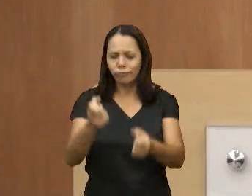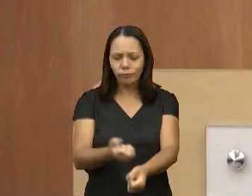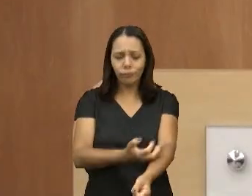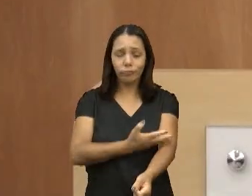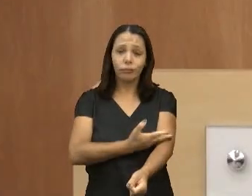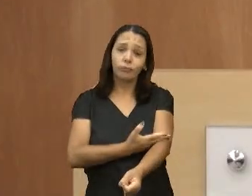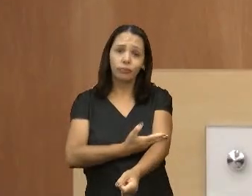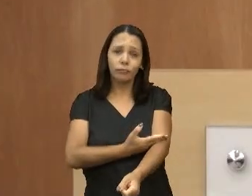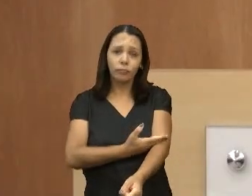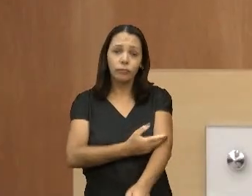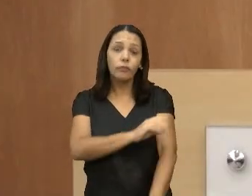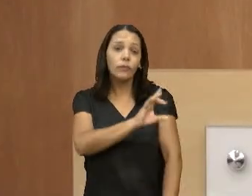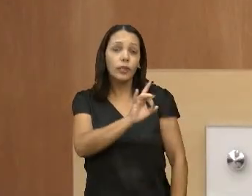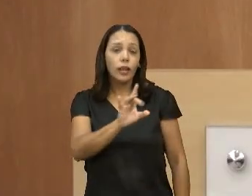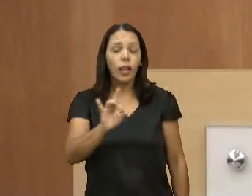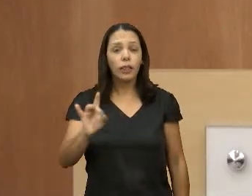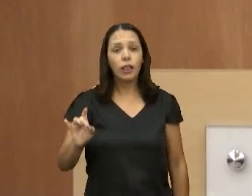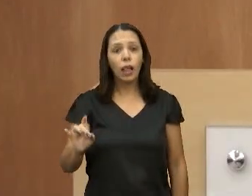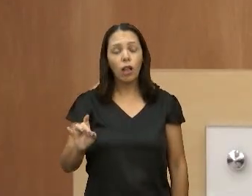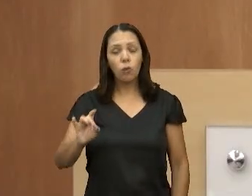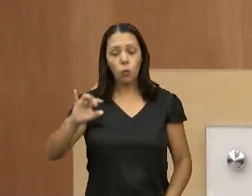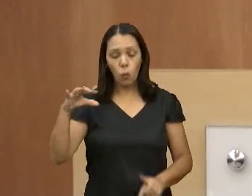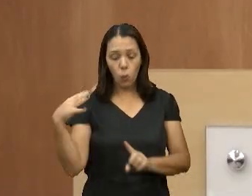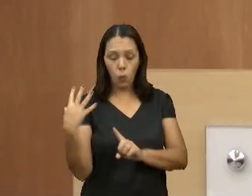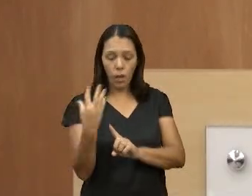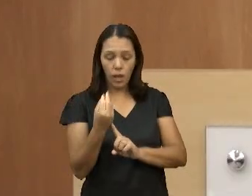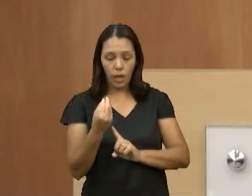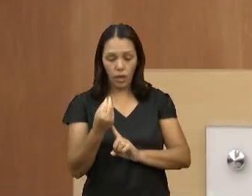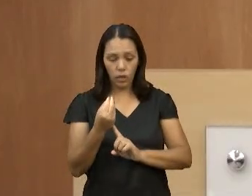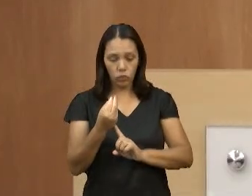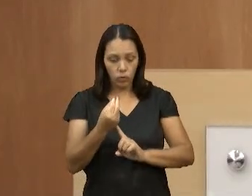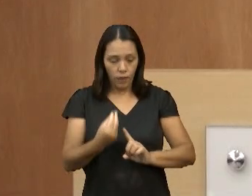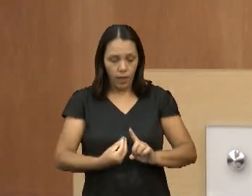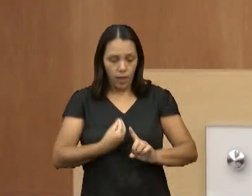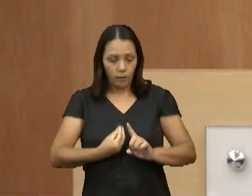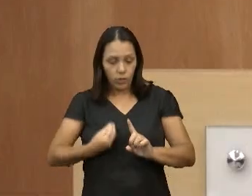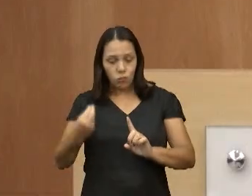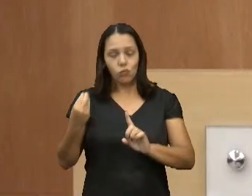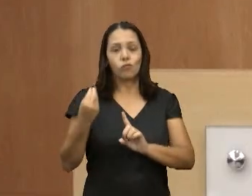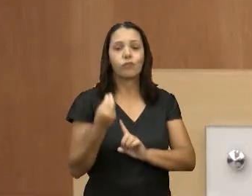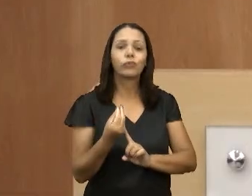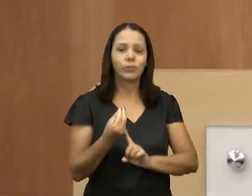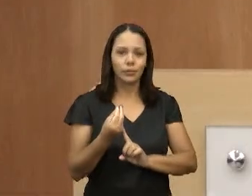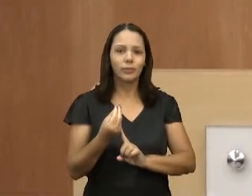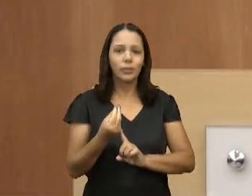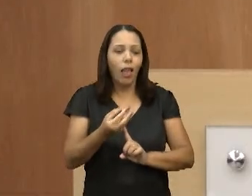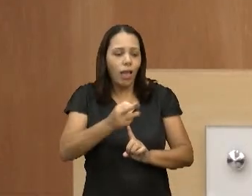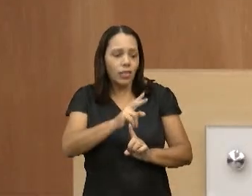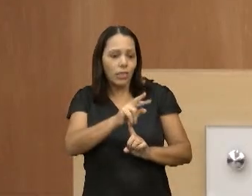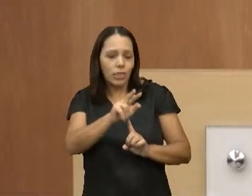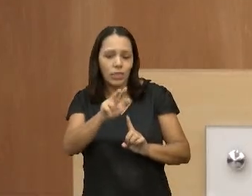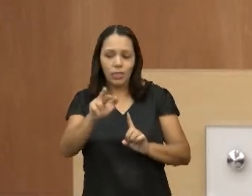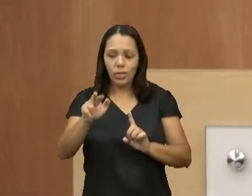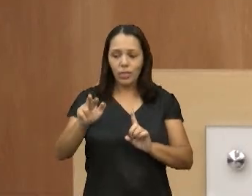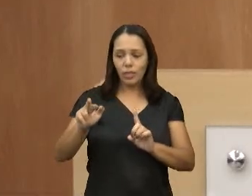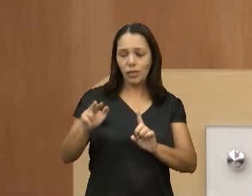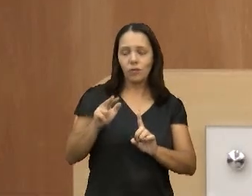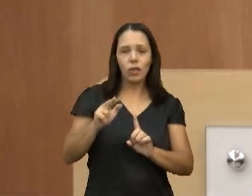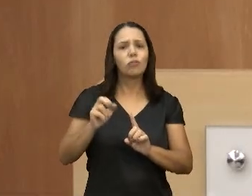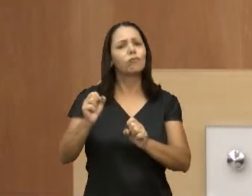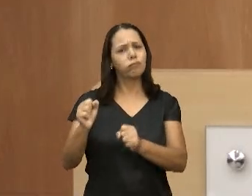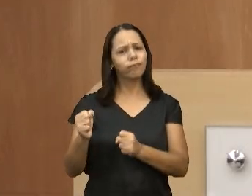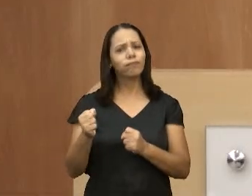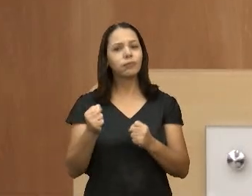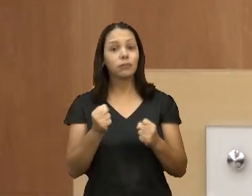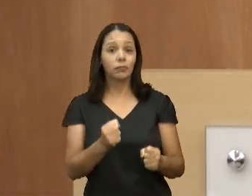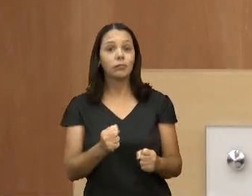Cada um coloca na sua arte um pedaço de si, e é justamente essa diversidade que faz dela algo tão poderoso.